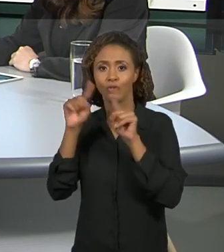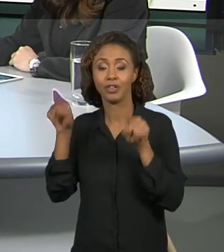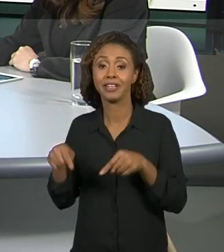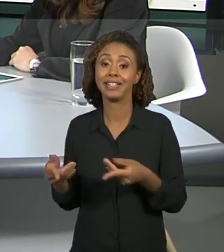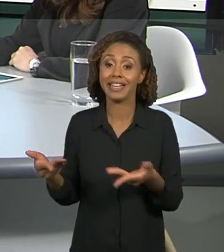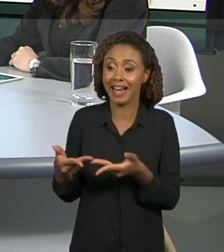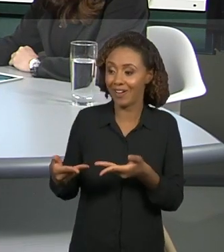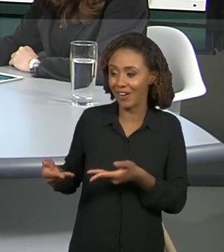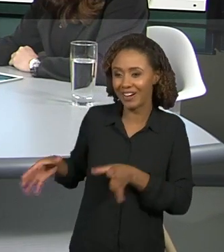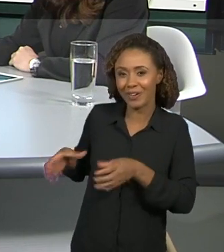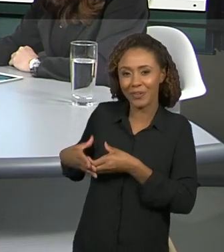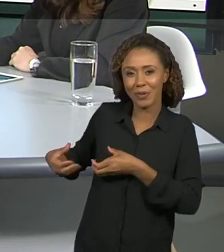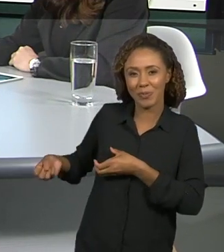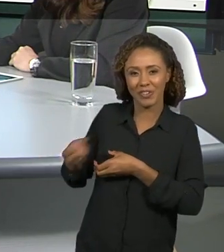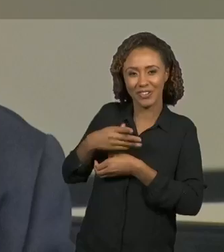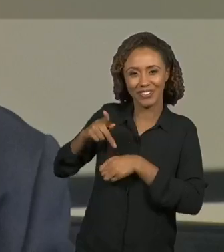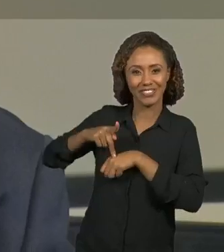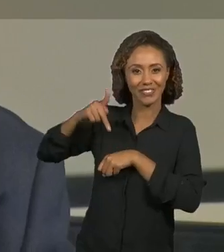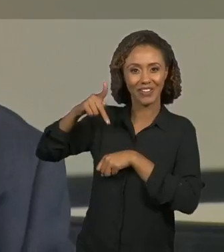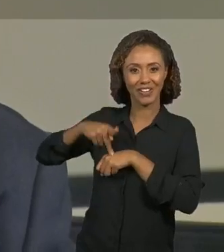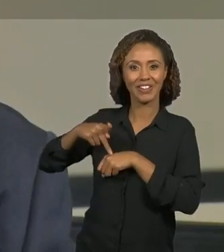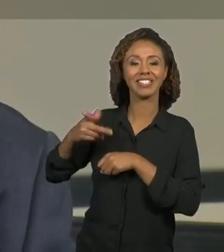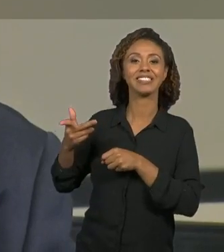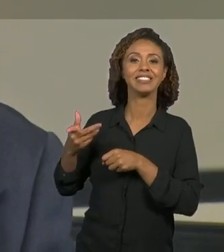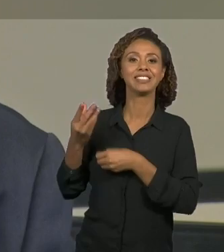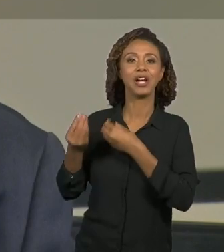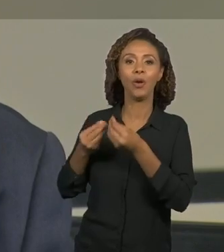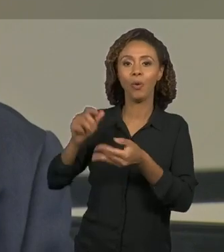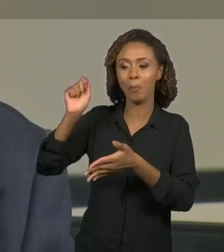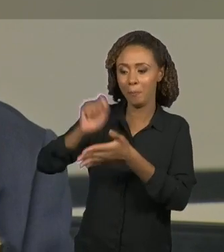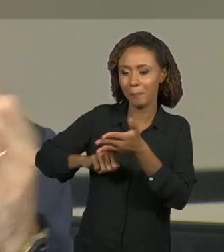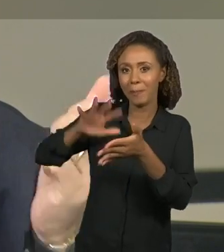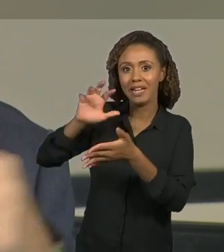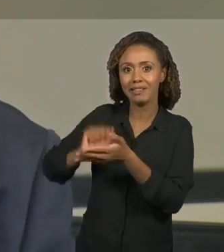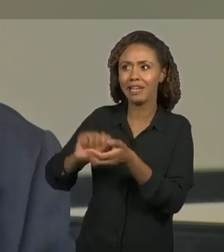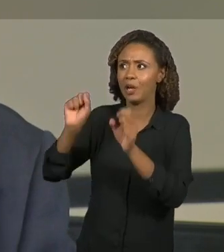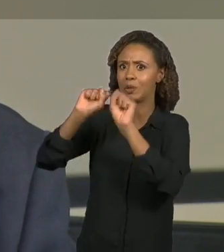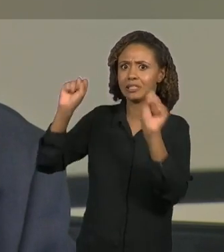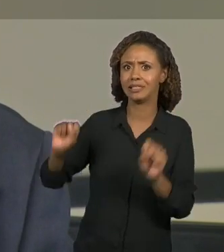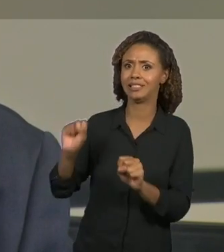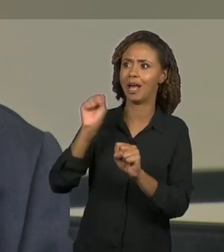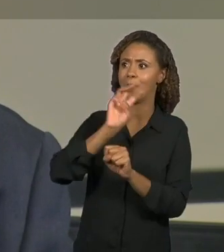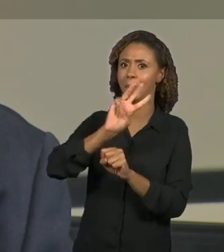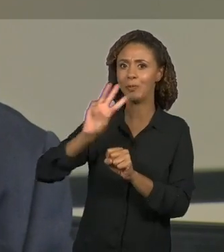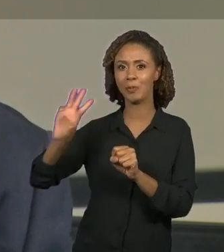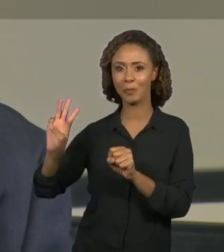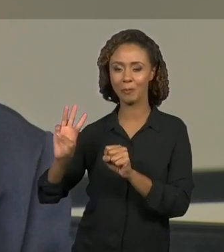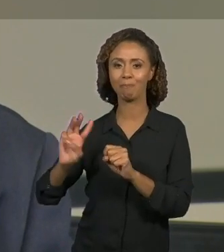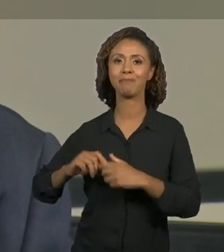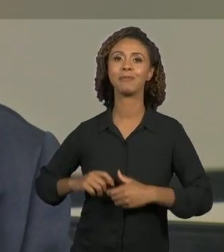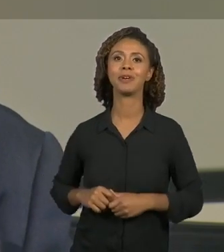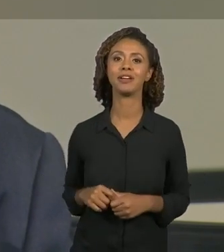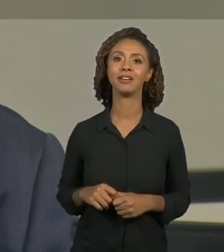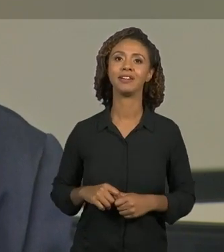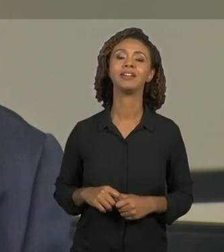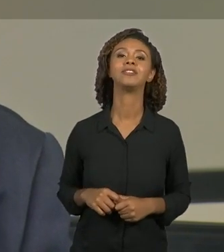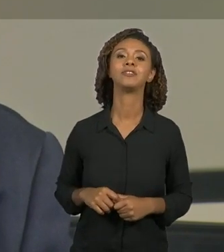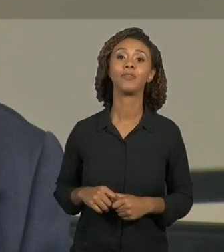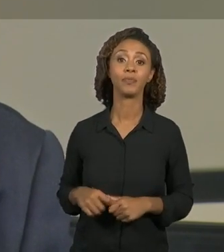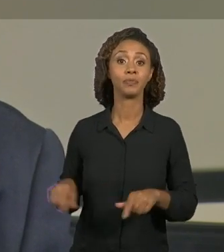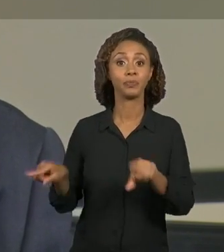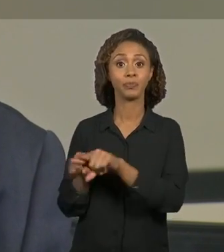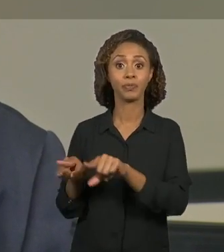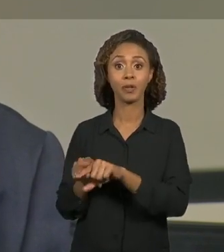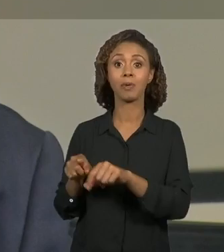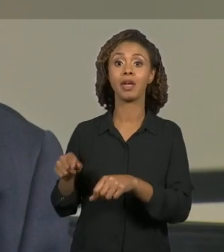pessoal da pós-graduação nos sistemas aí né a matrícula aí tô olá pessoal tanto da pró-reitoria de pós-graduação